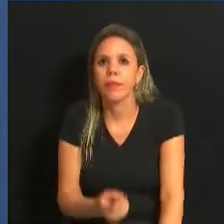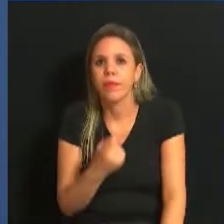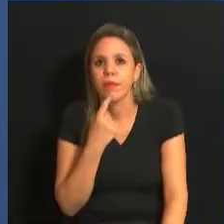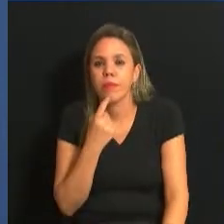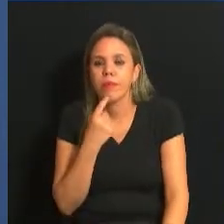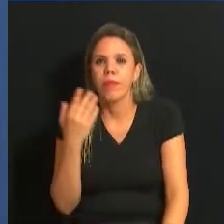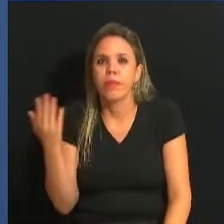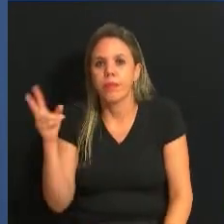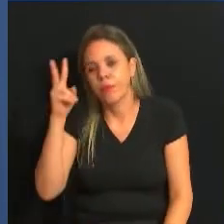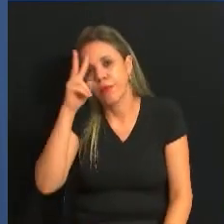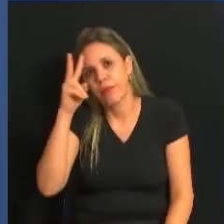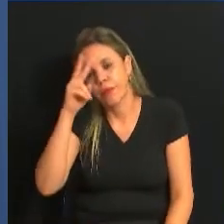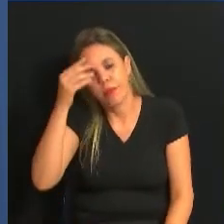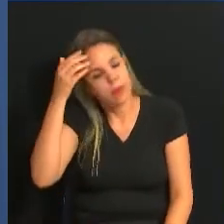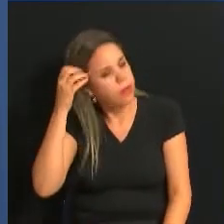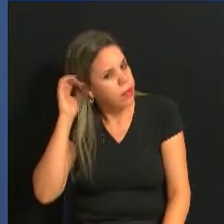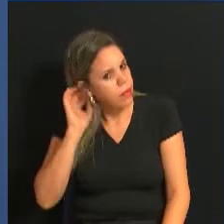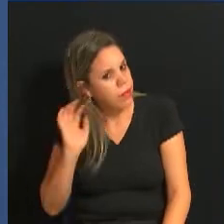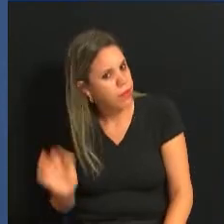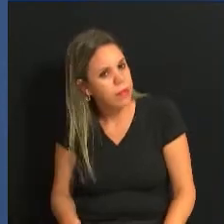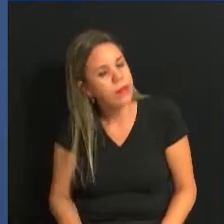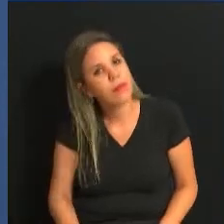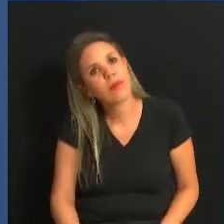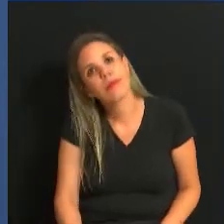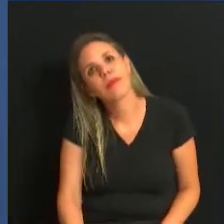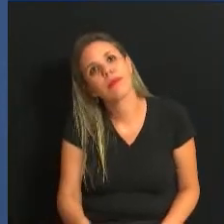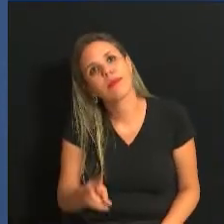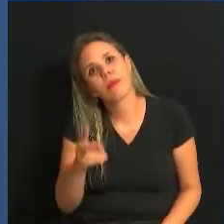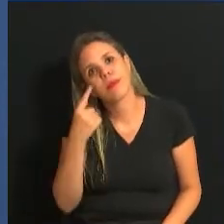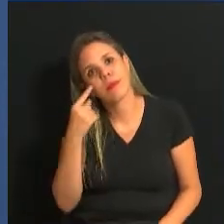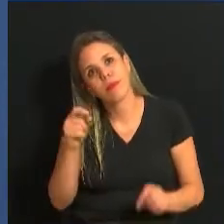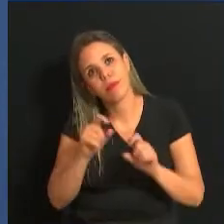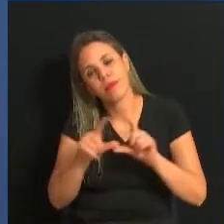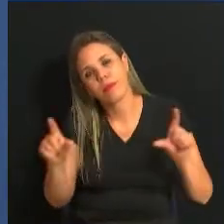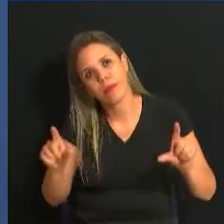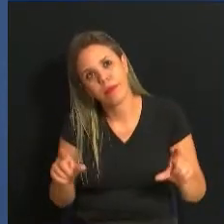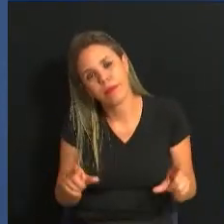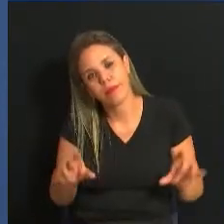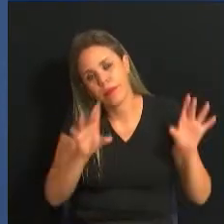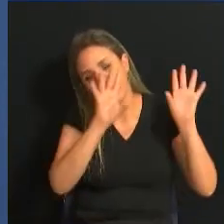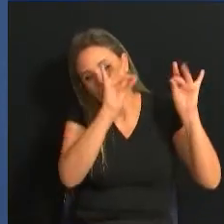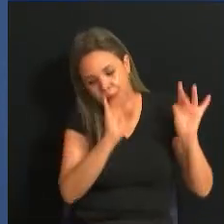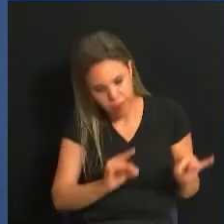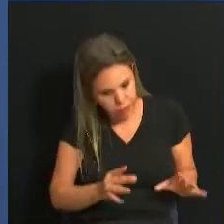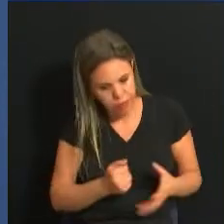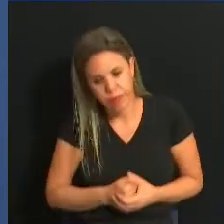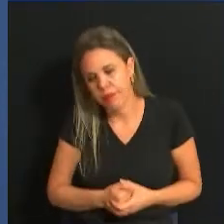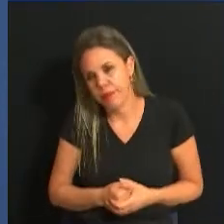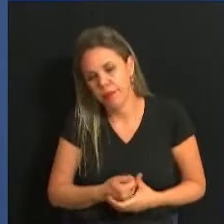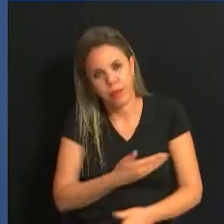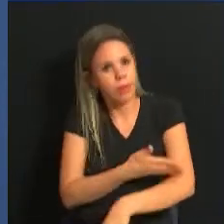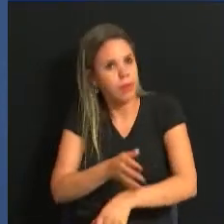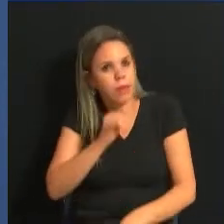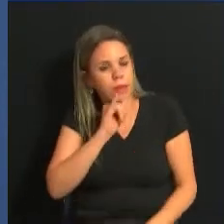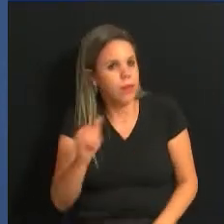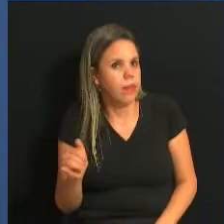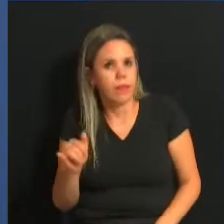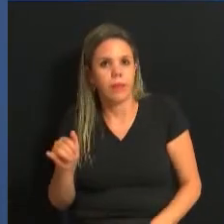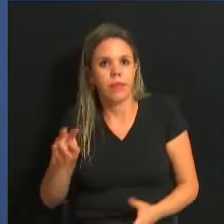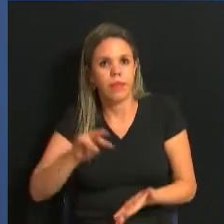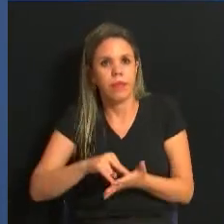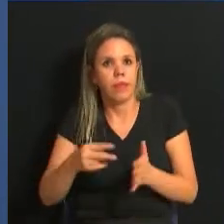gente lembra que tem lá a pauta, depois sempre aparece embaixo um detalhamento, que a gente costuma falar sobre tradução